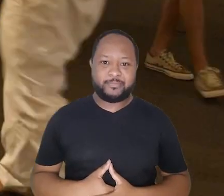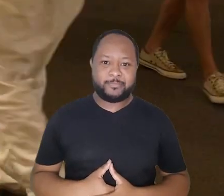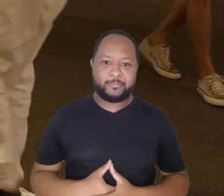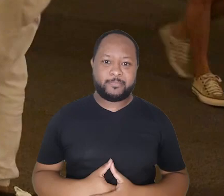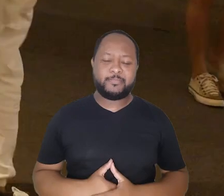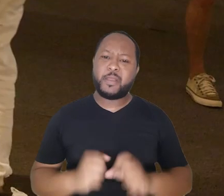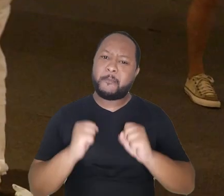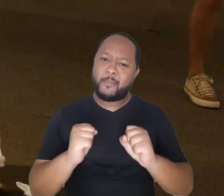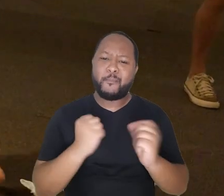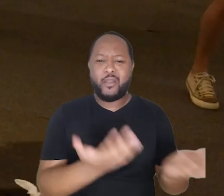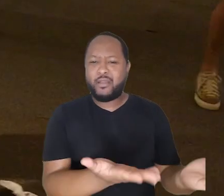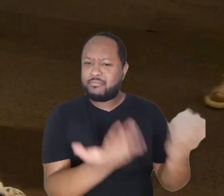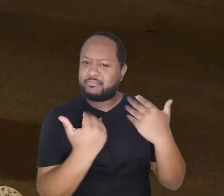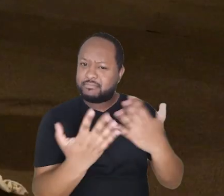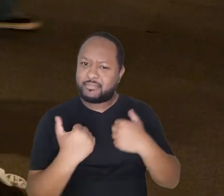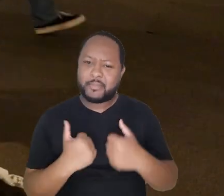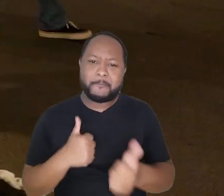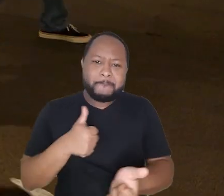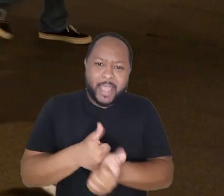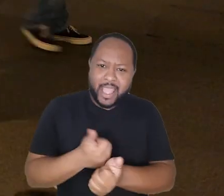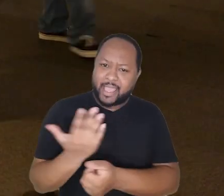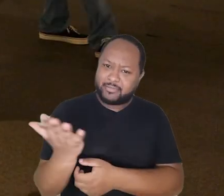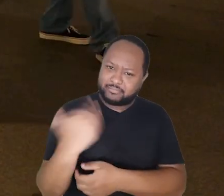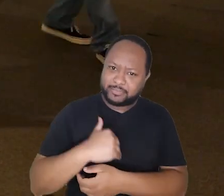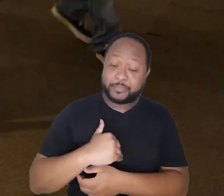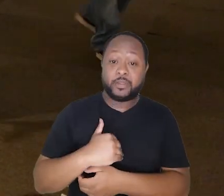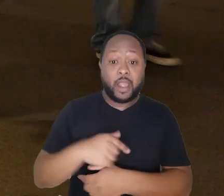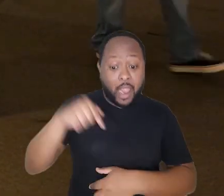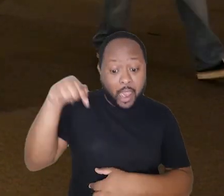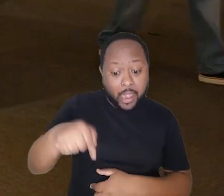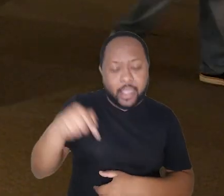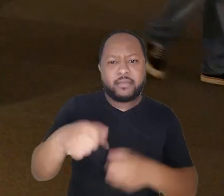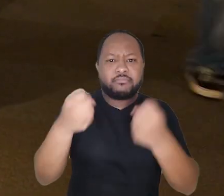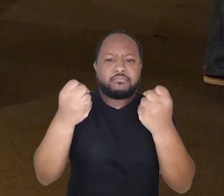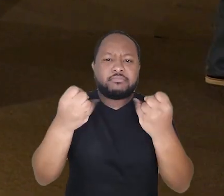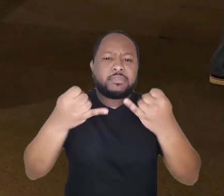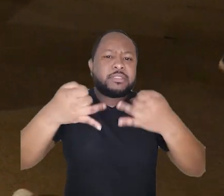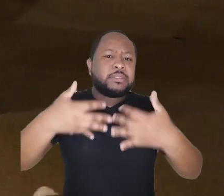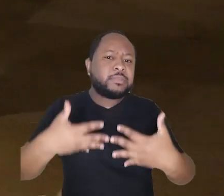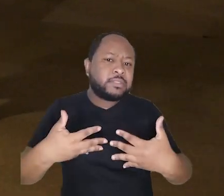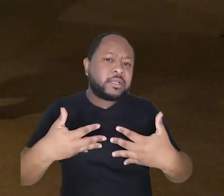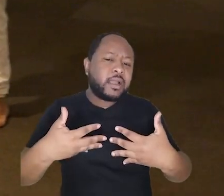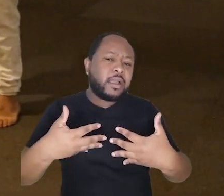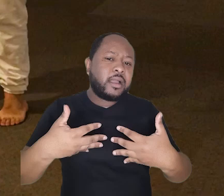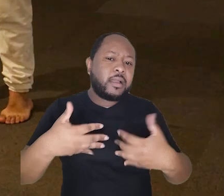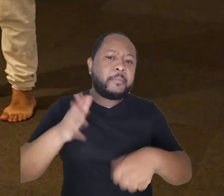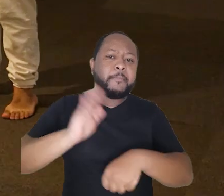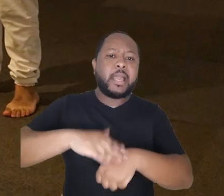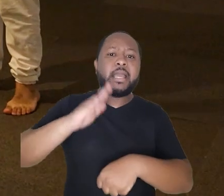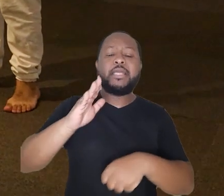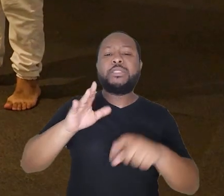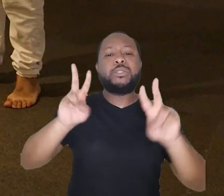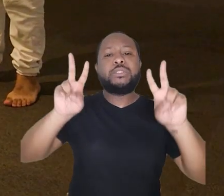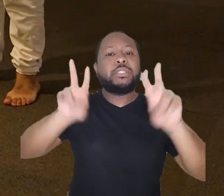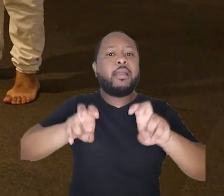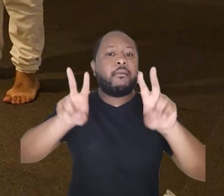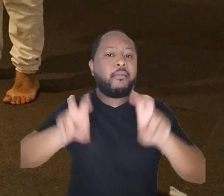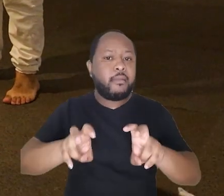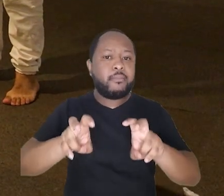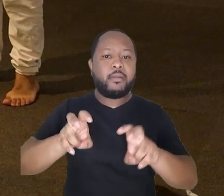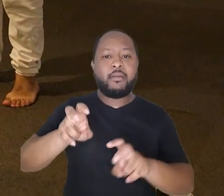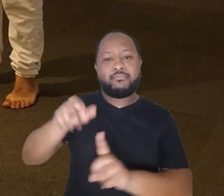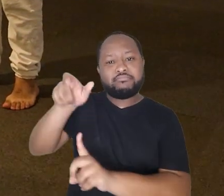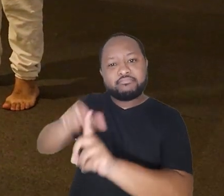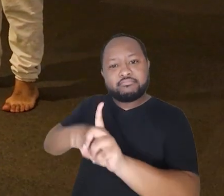Podem chegar, podem se aproximar. Aqui, especificamente, eu vou falar um pouco mais de quais são esses temas que o